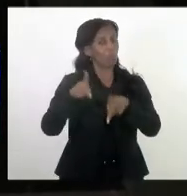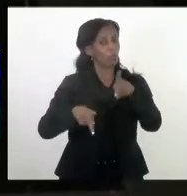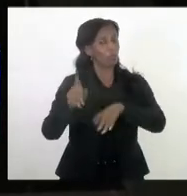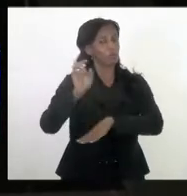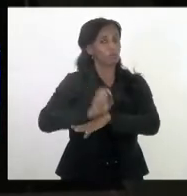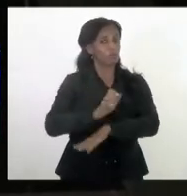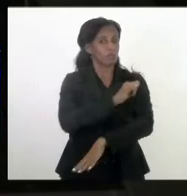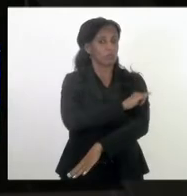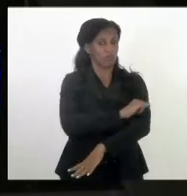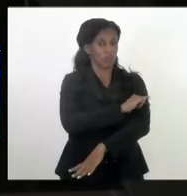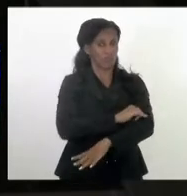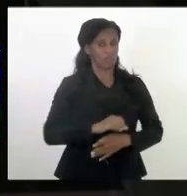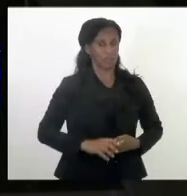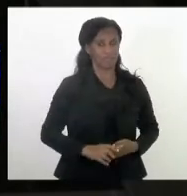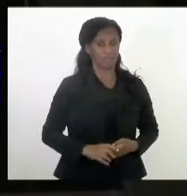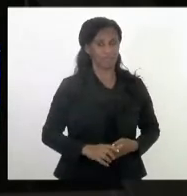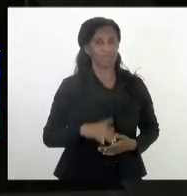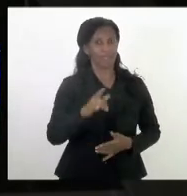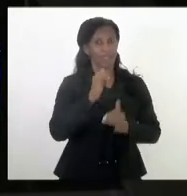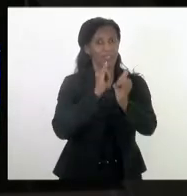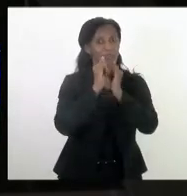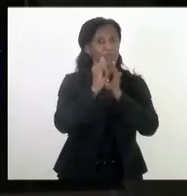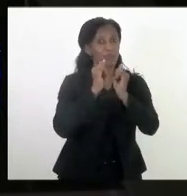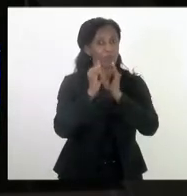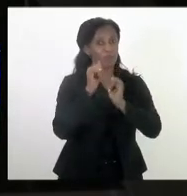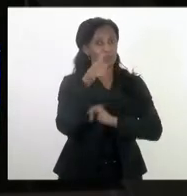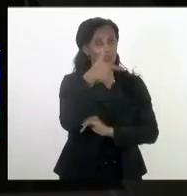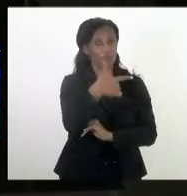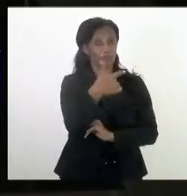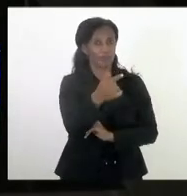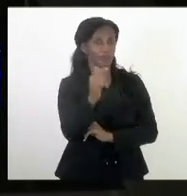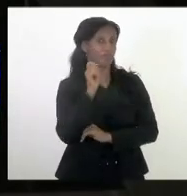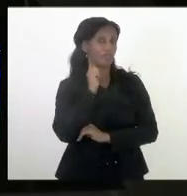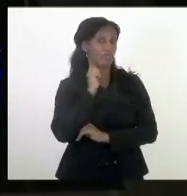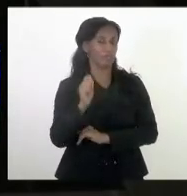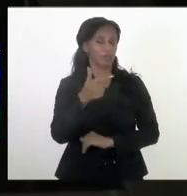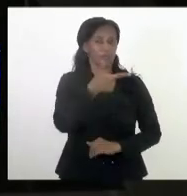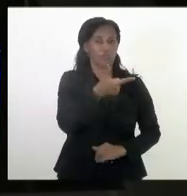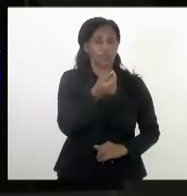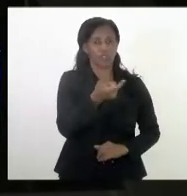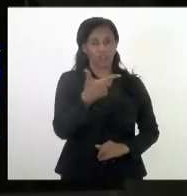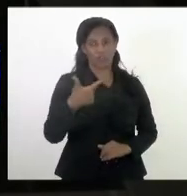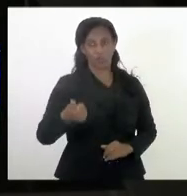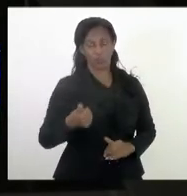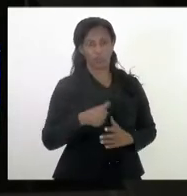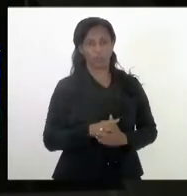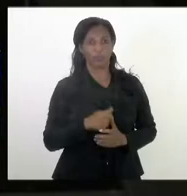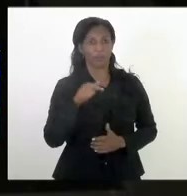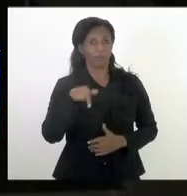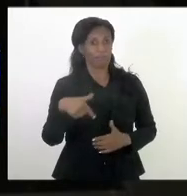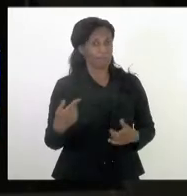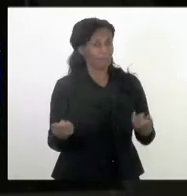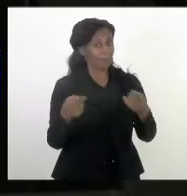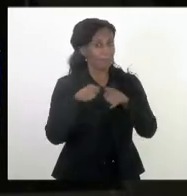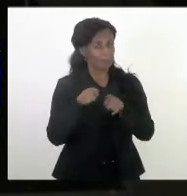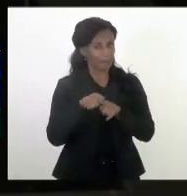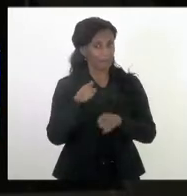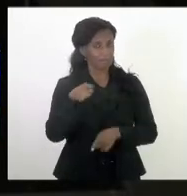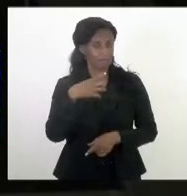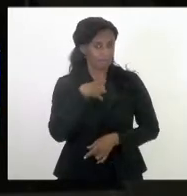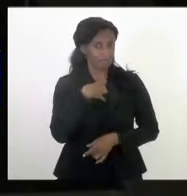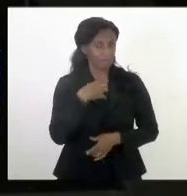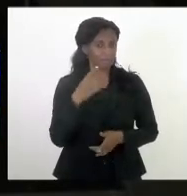Janeiro. Esses são dados do dia 27 de abril de 2021. Nesse sentido também, a